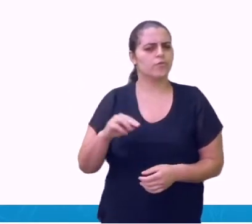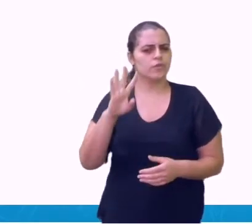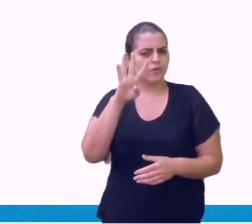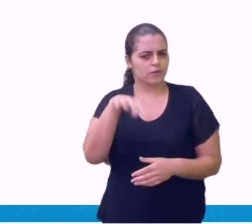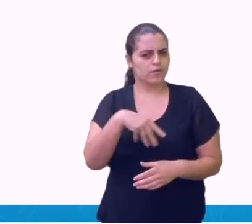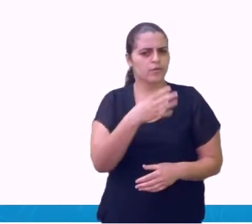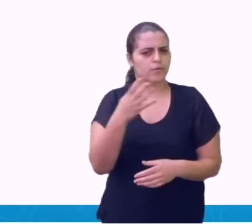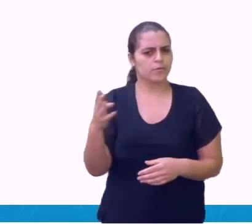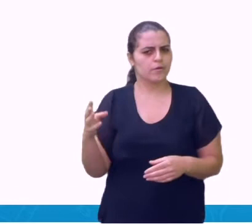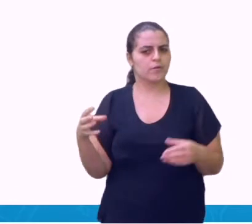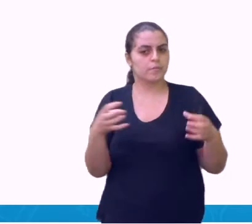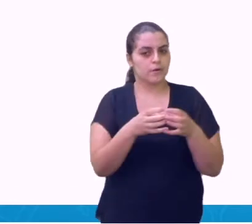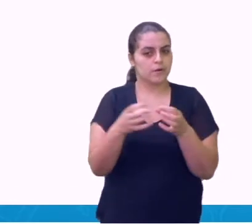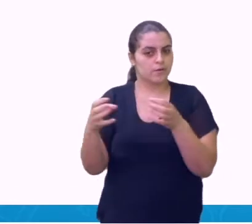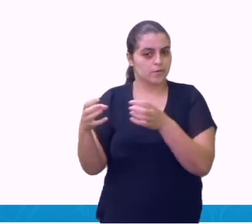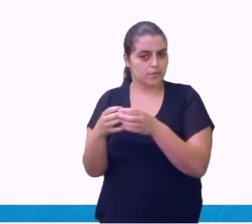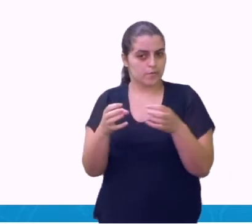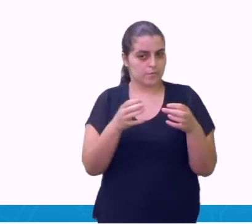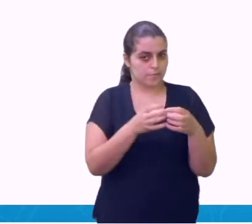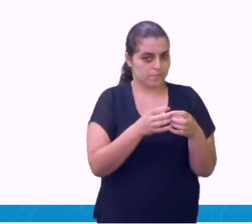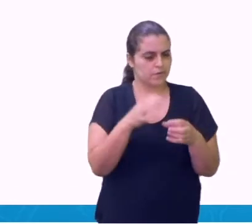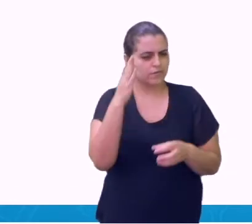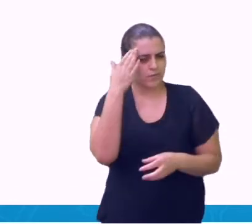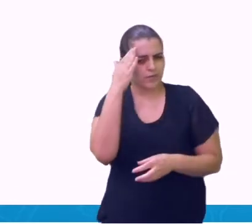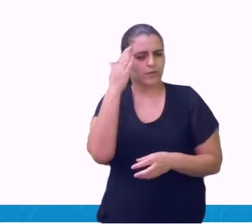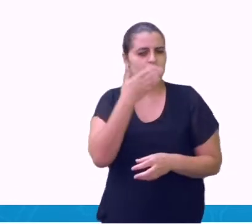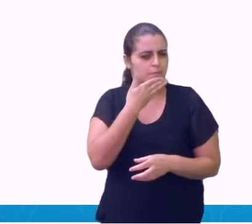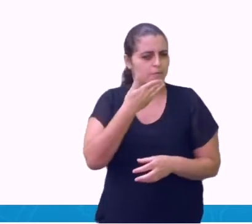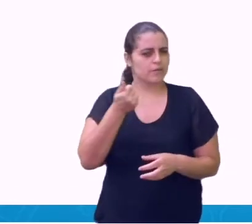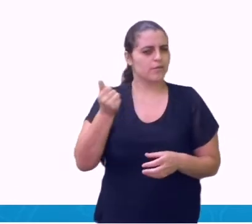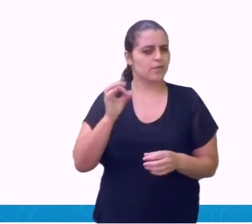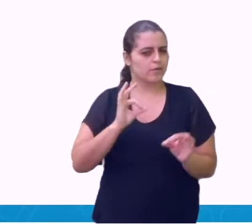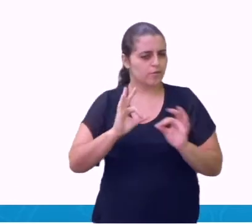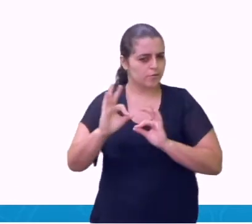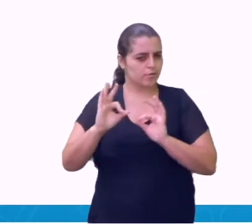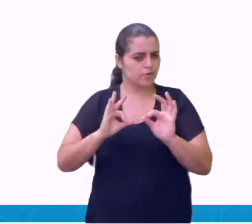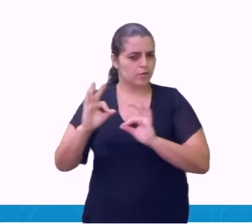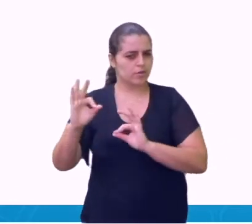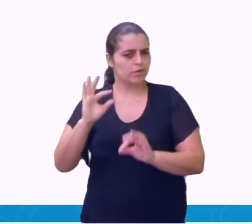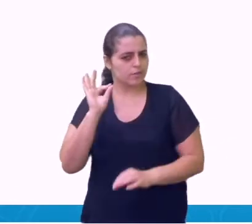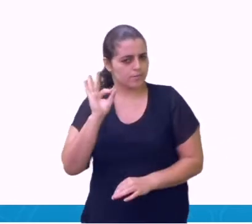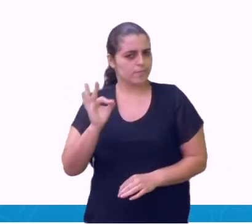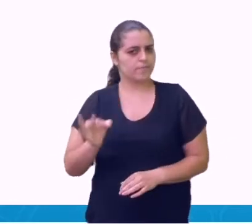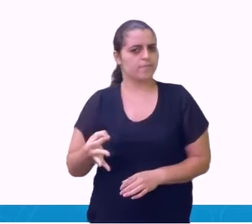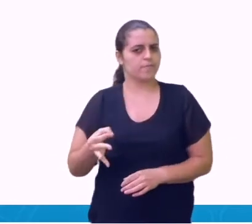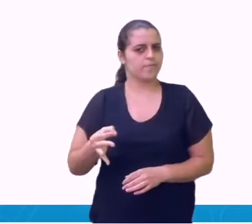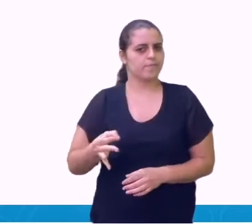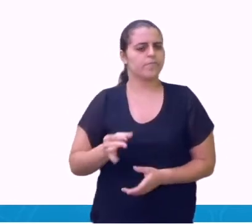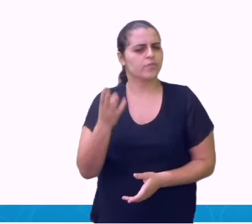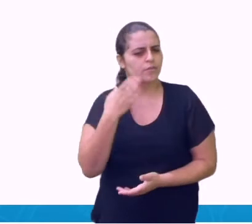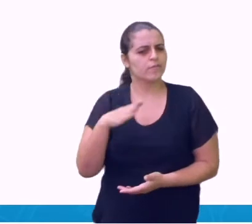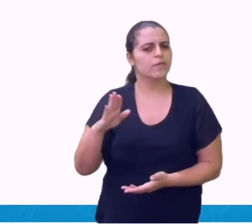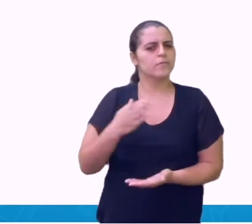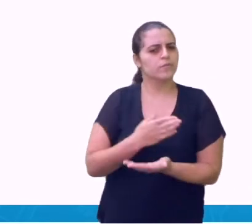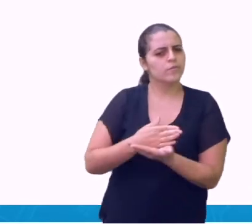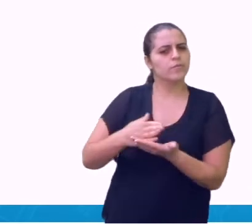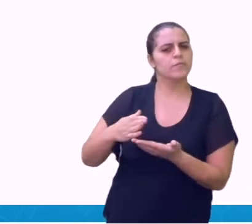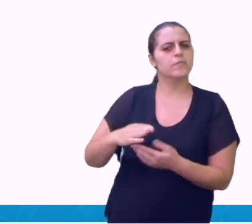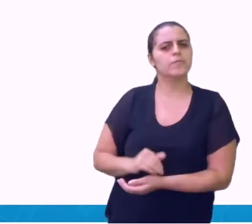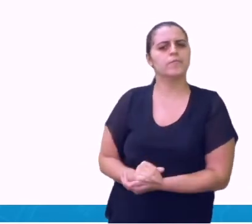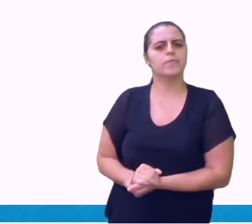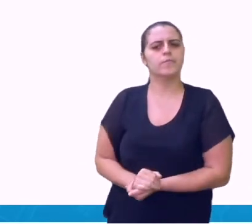de lugar para agrupar as parcelas, vocês vão conseguir organizar de forma correta. Então, vamos lá para uma